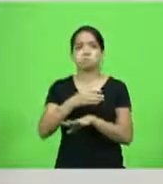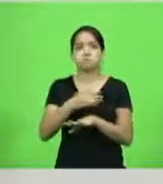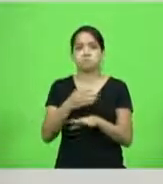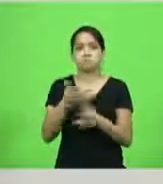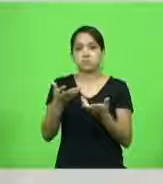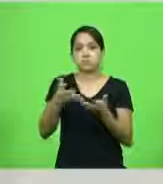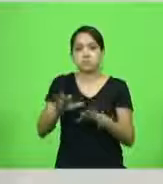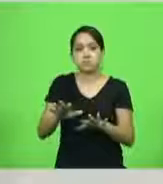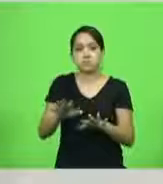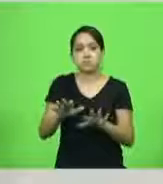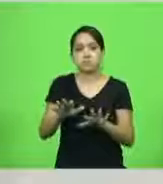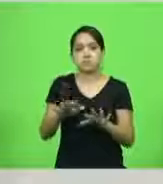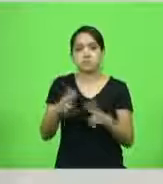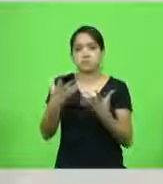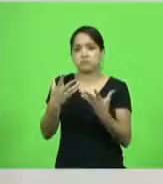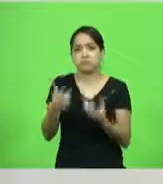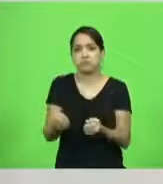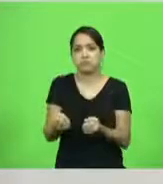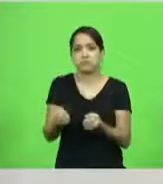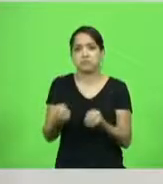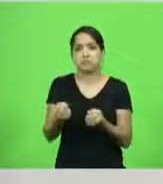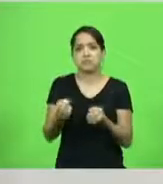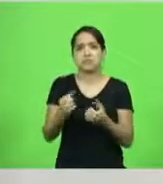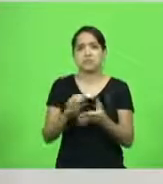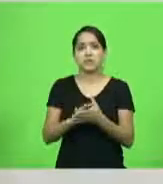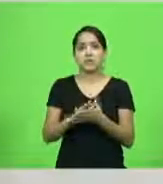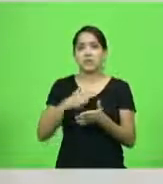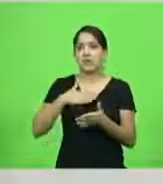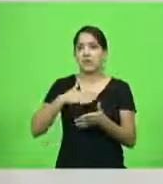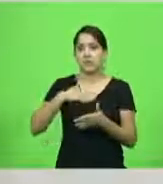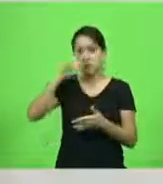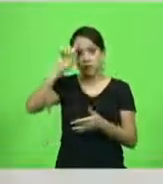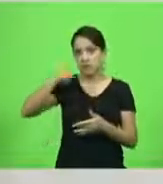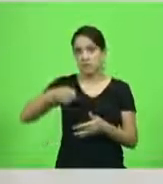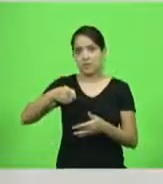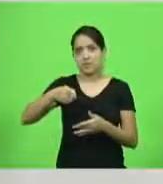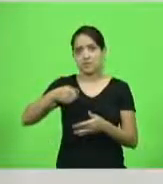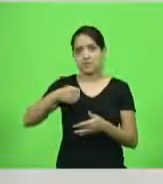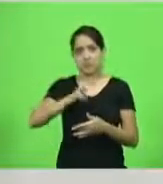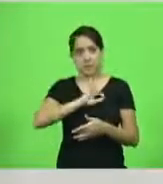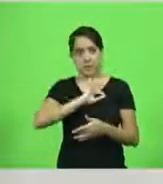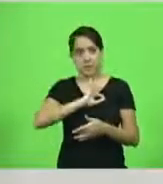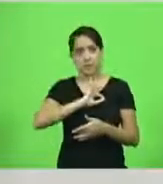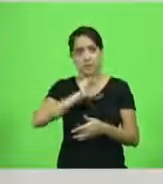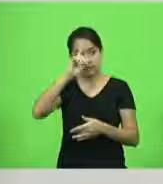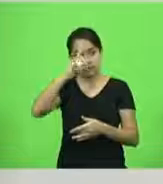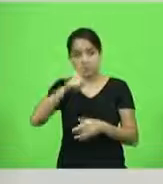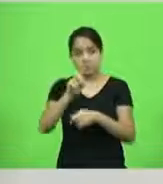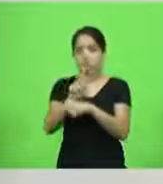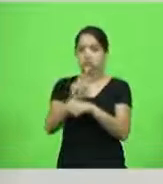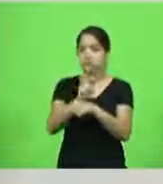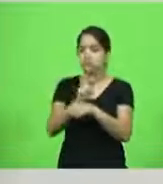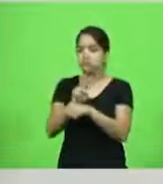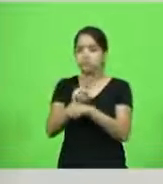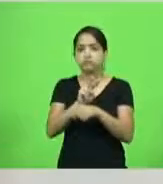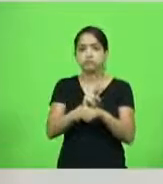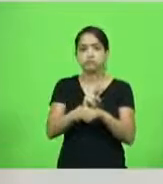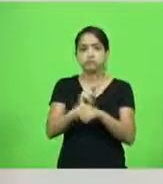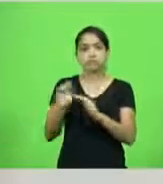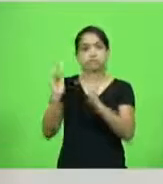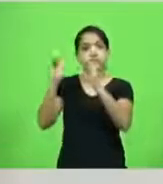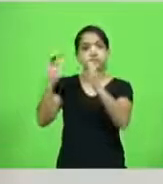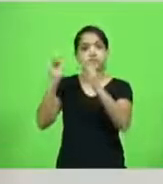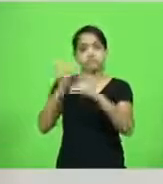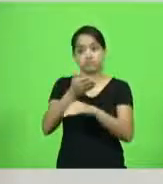senhora, quem manda aqui dentro, quem entra e quem sai aqui dentro? Não é o deputado, é a polícia, por isso que ela está ali na porta, é justamente para regular quem entra e quem sai, autoridade ali na frente, são